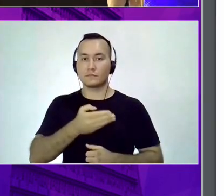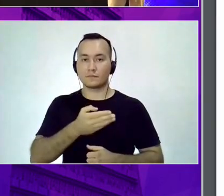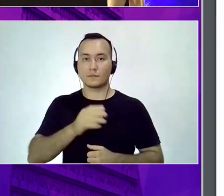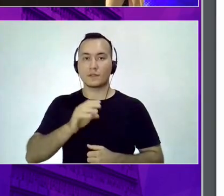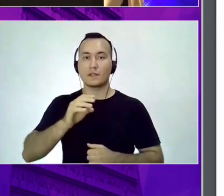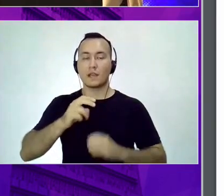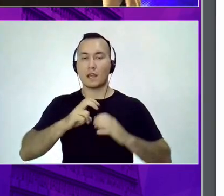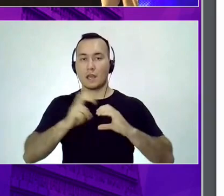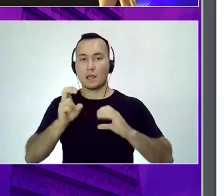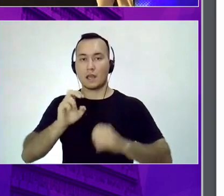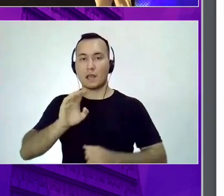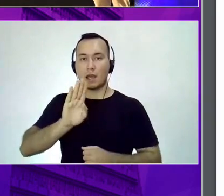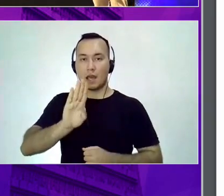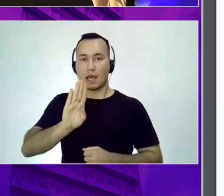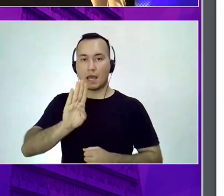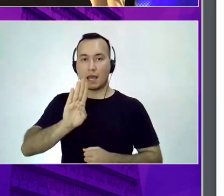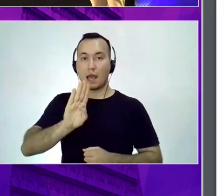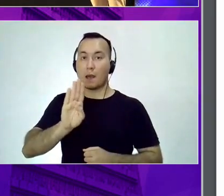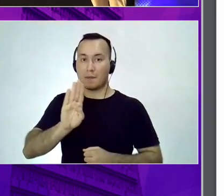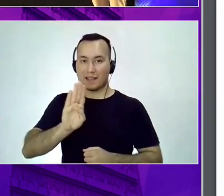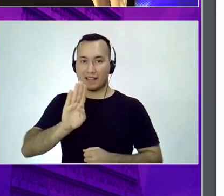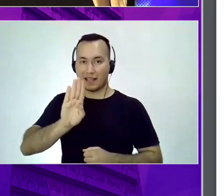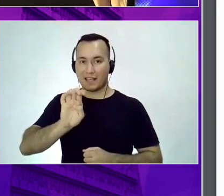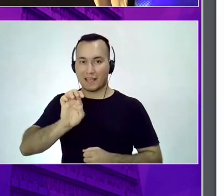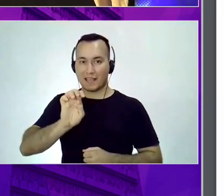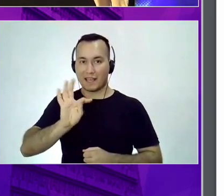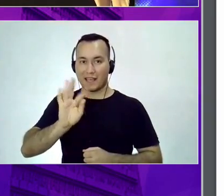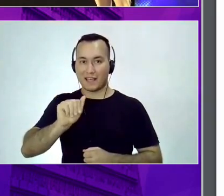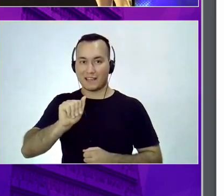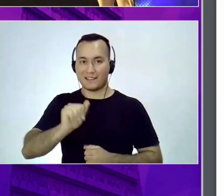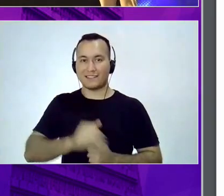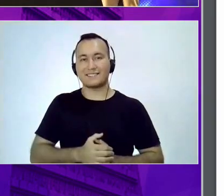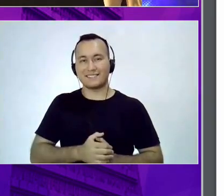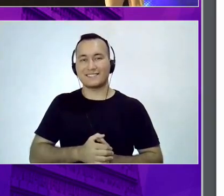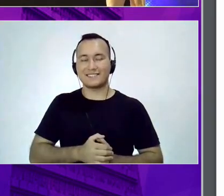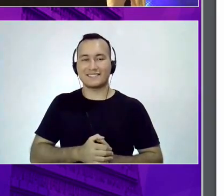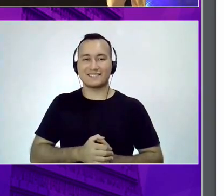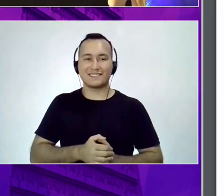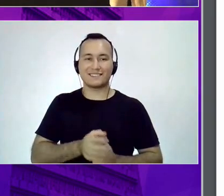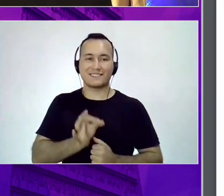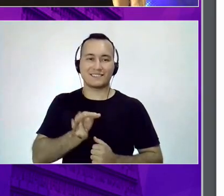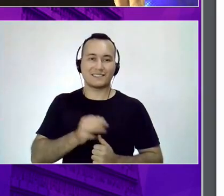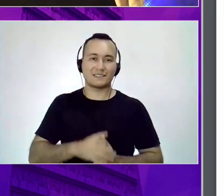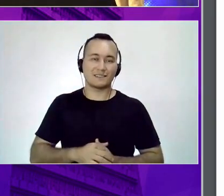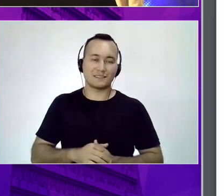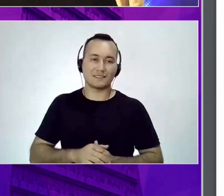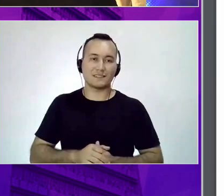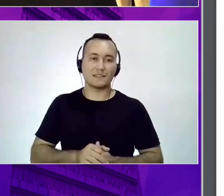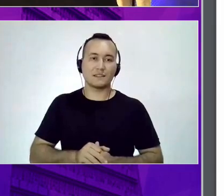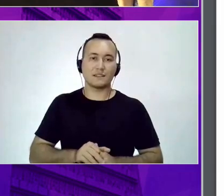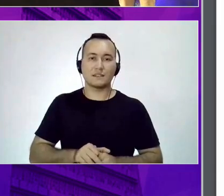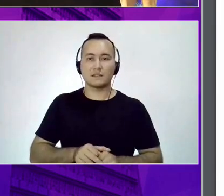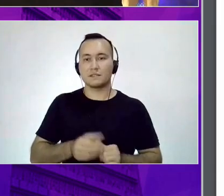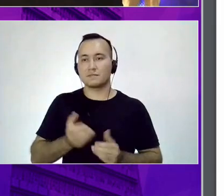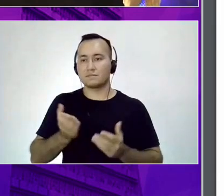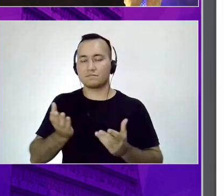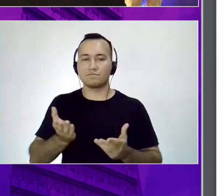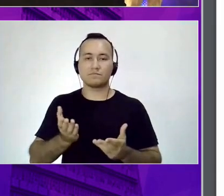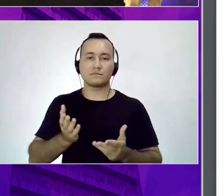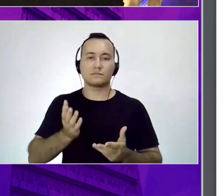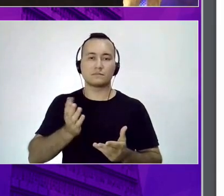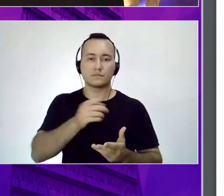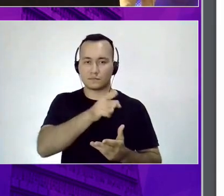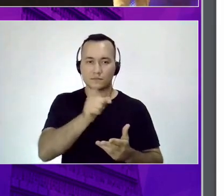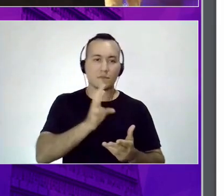maneira conversacional. É muito mais fácil do que ficar navegando no chatbot. Acho que quem trabalha com chatbot sabe os desafios que